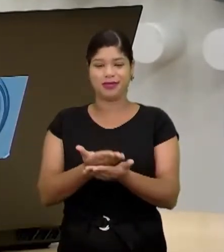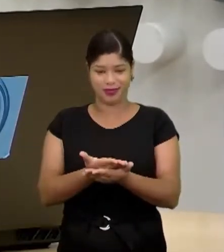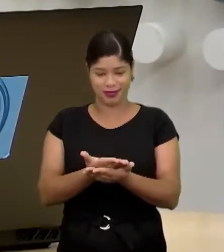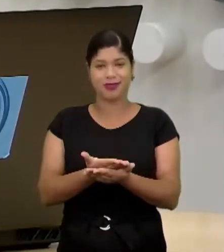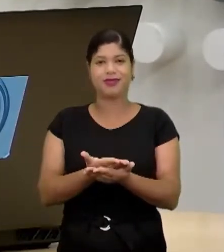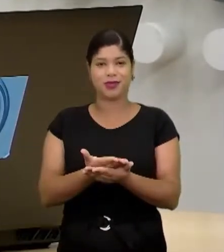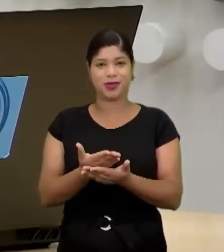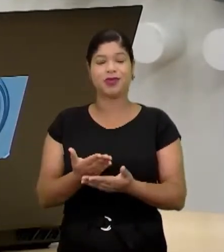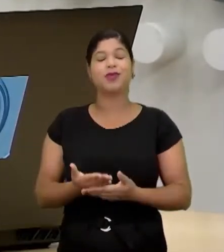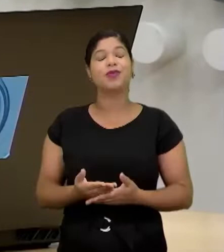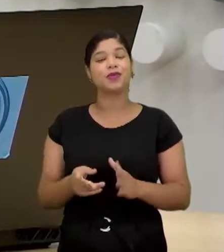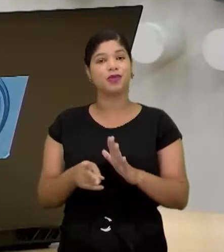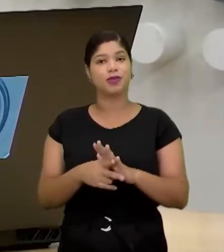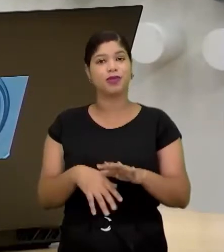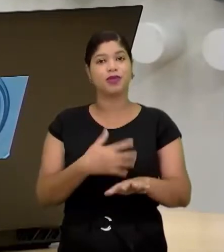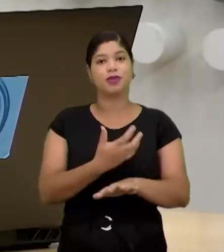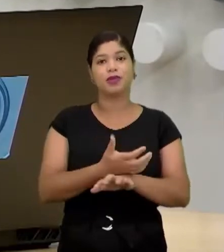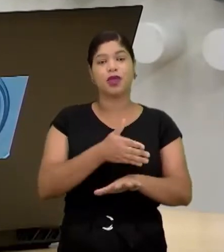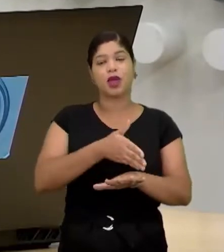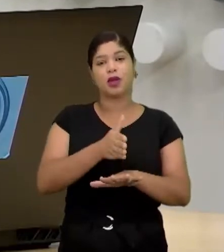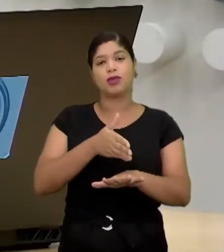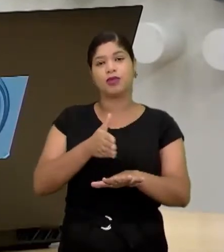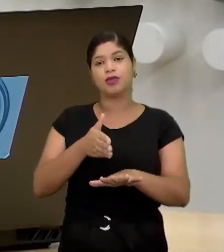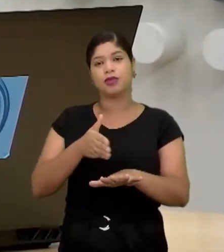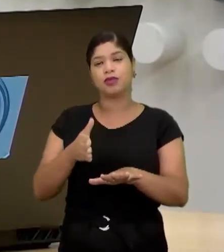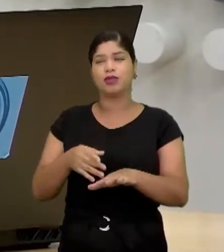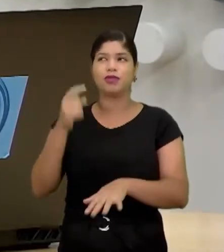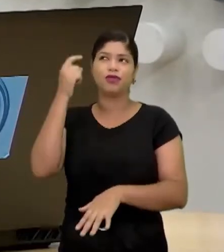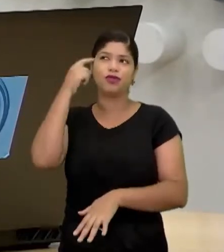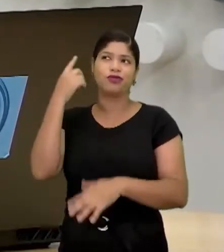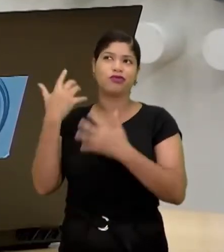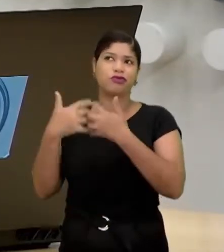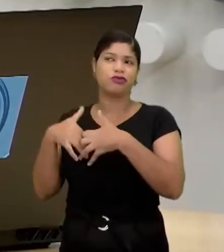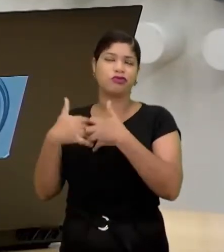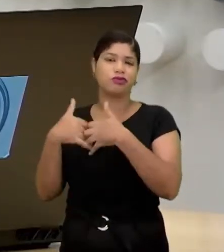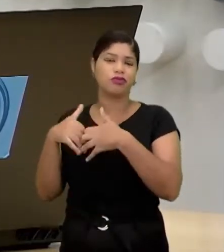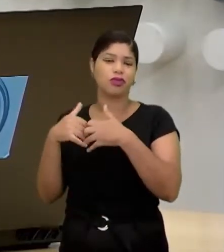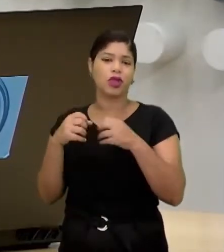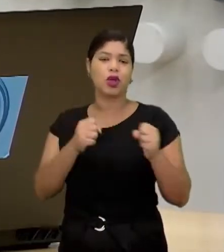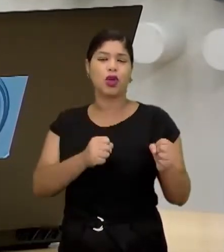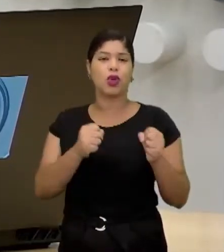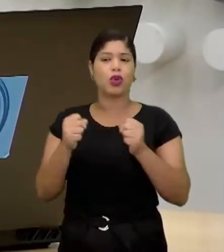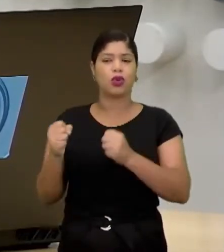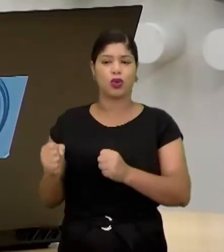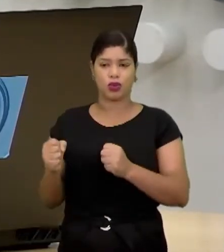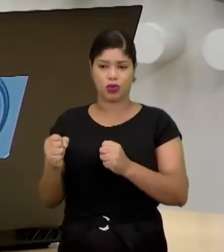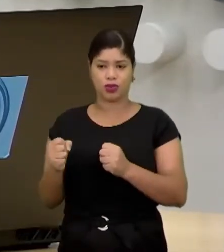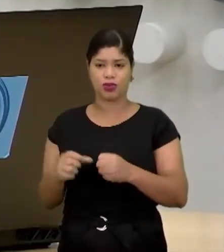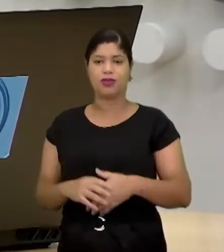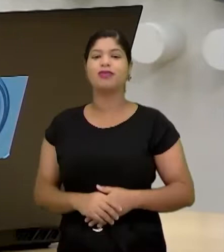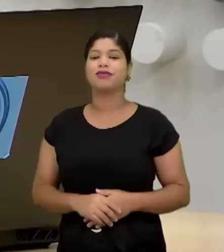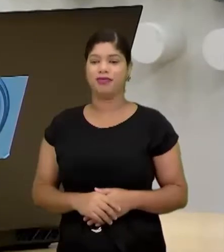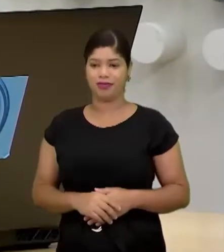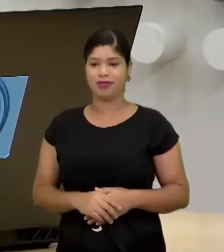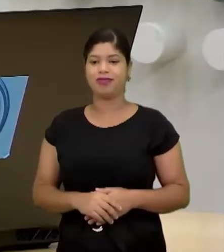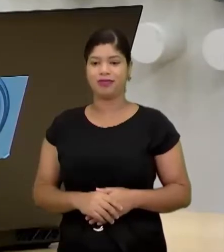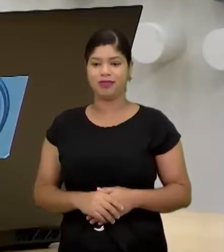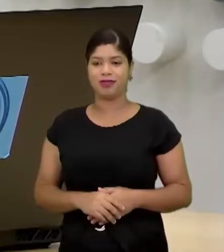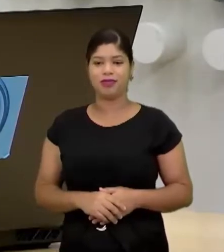aula do componente reflexões sobre o poder esse nosso componente